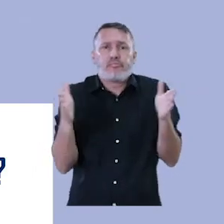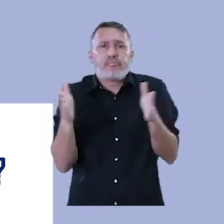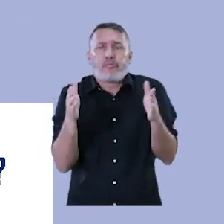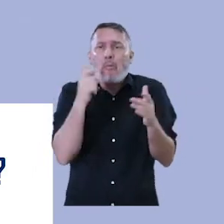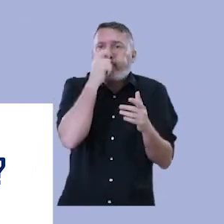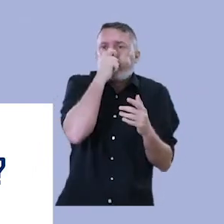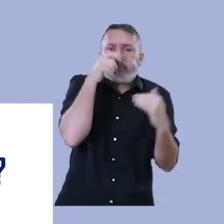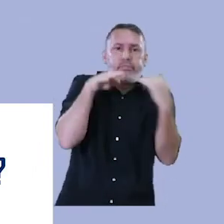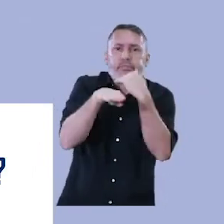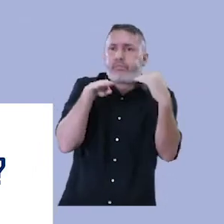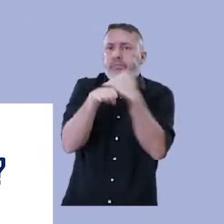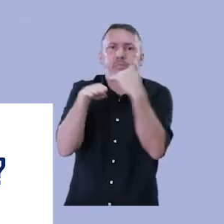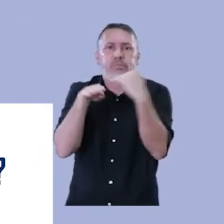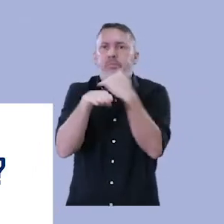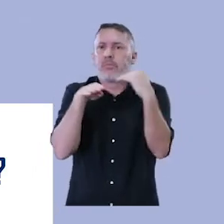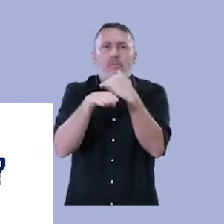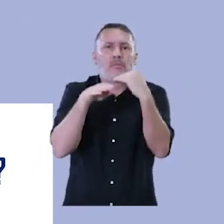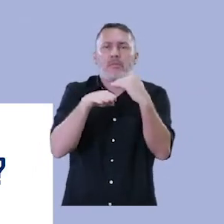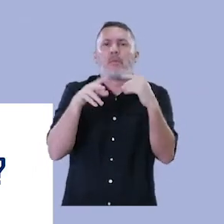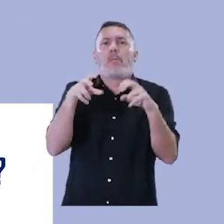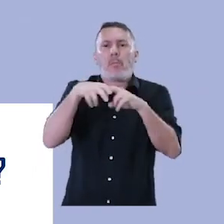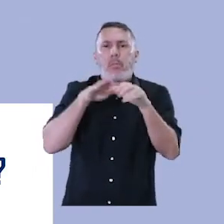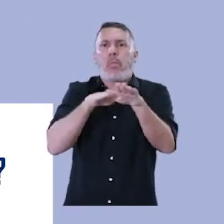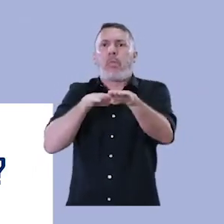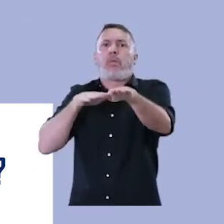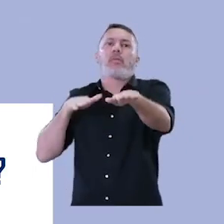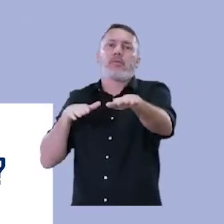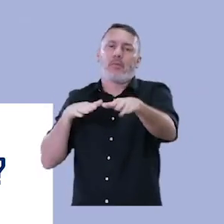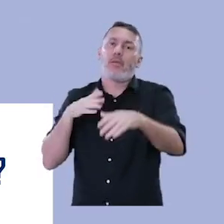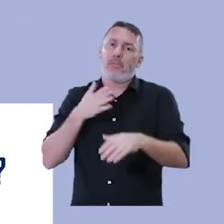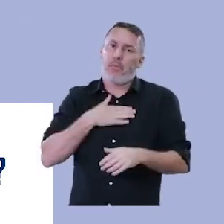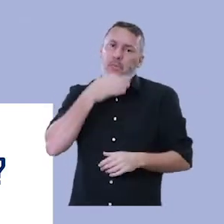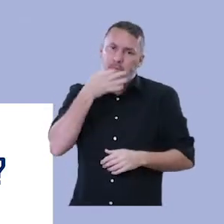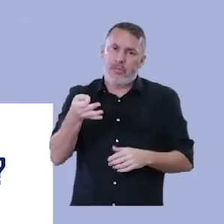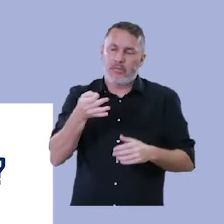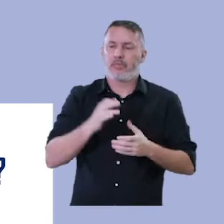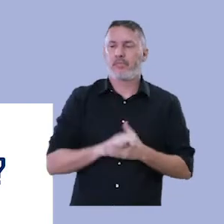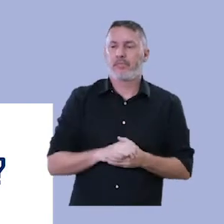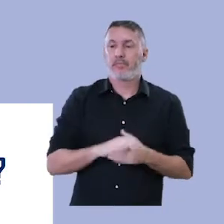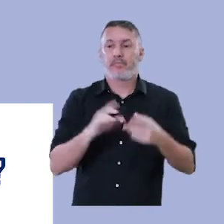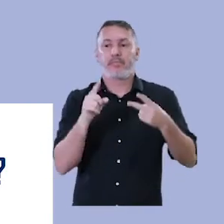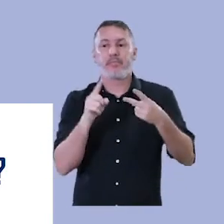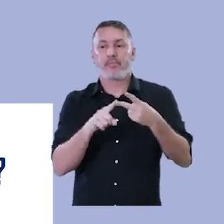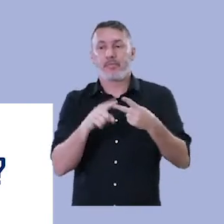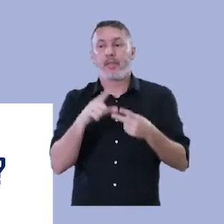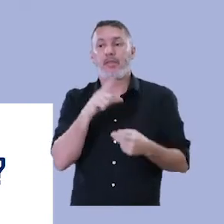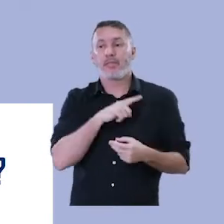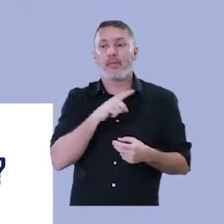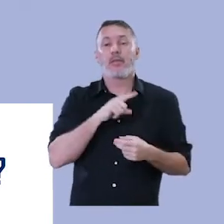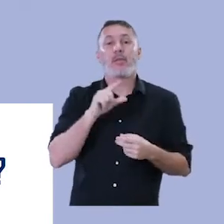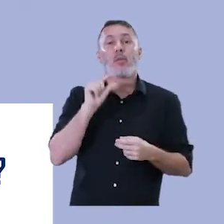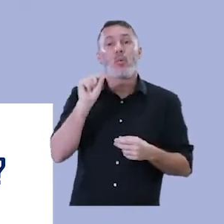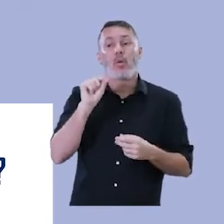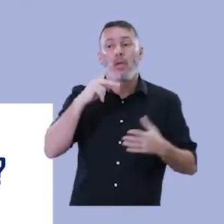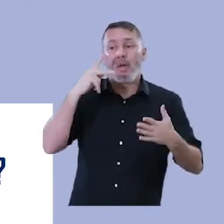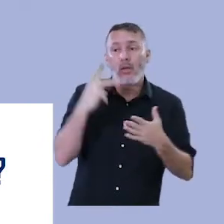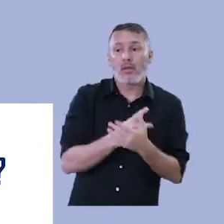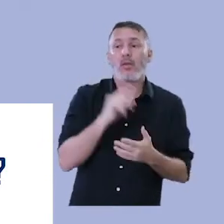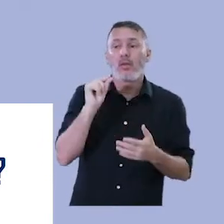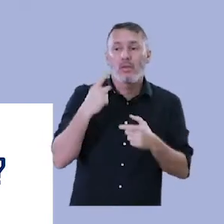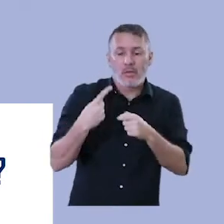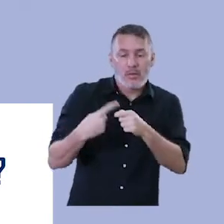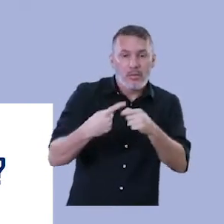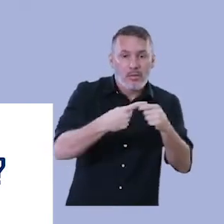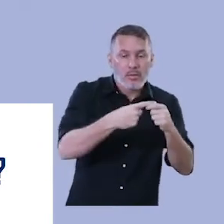os deslocamentos. É por isso que nós temos o chamado trânsito. Segundo ponto que eu penso, a inadequada, olha